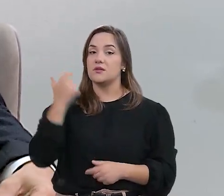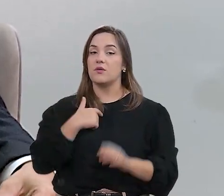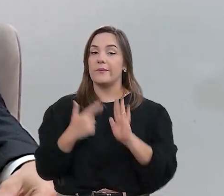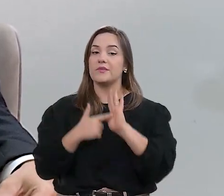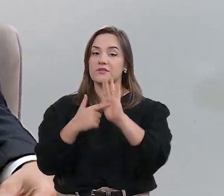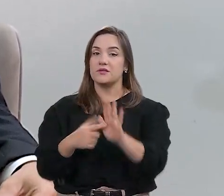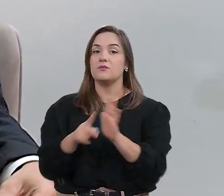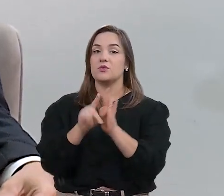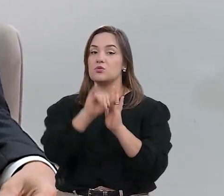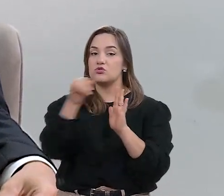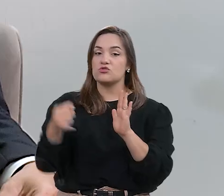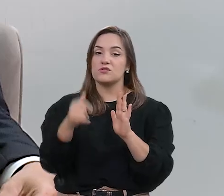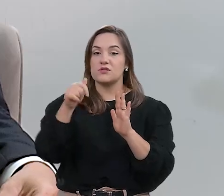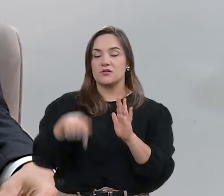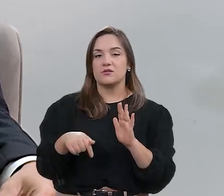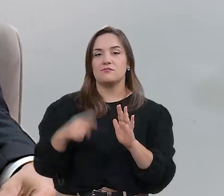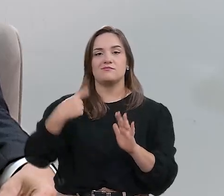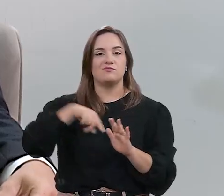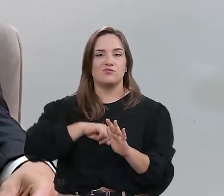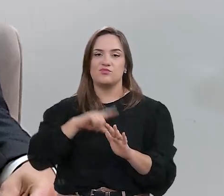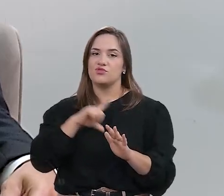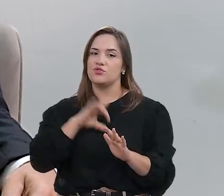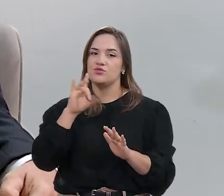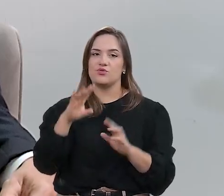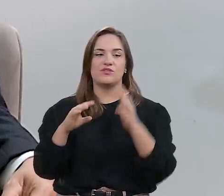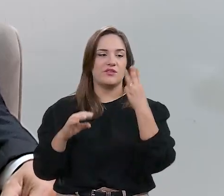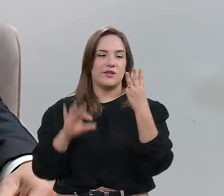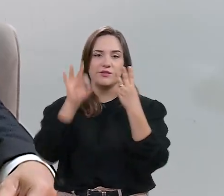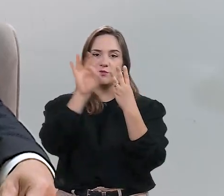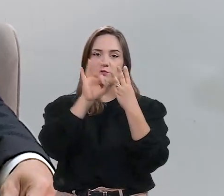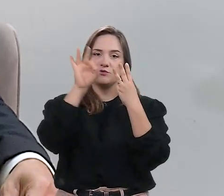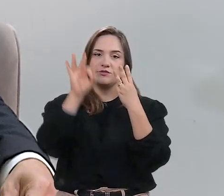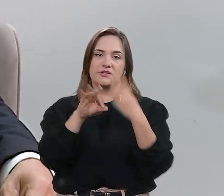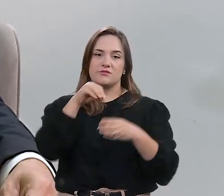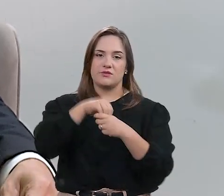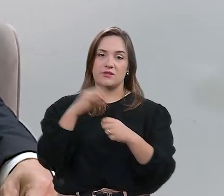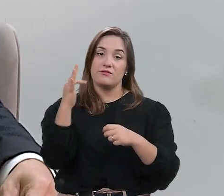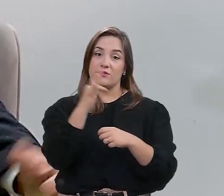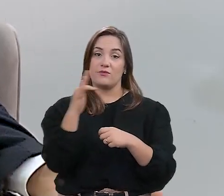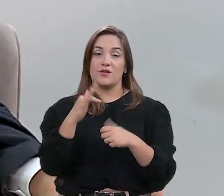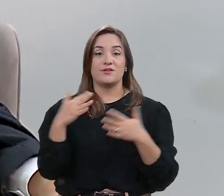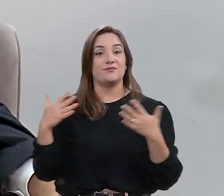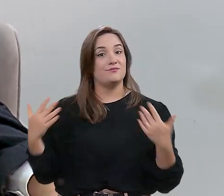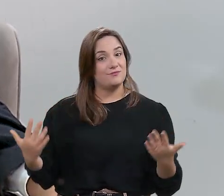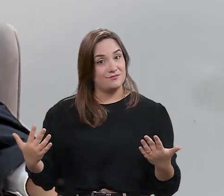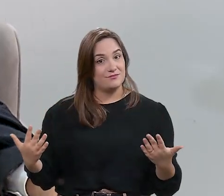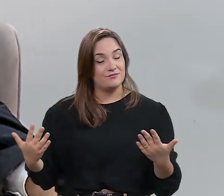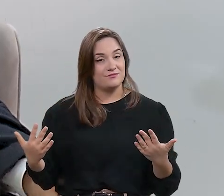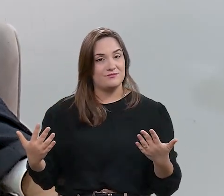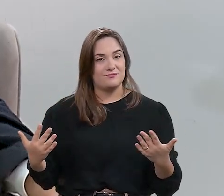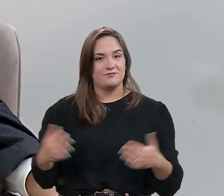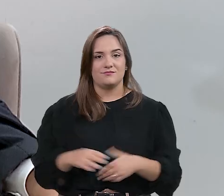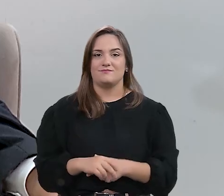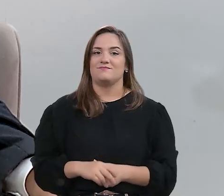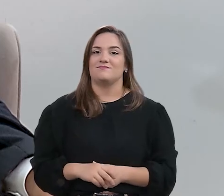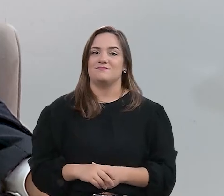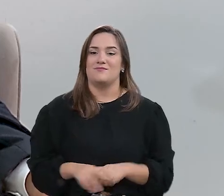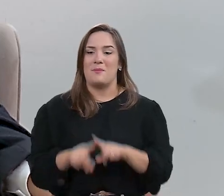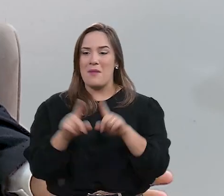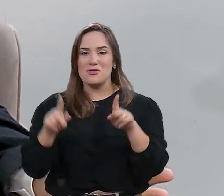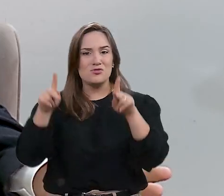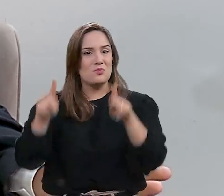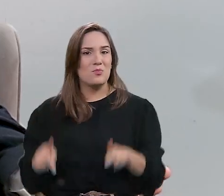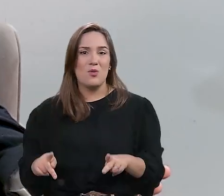nós tínhamos apenas 3% de negros na universidade. Olha só, sendo que a população negra